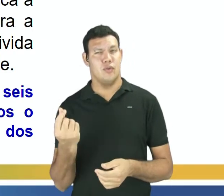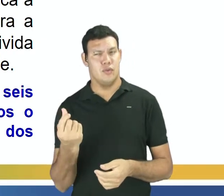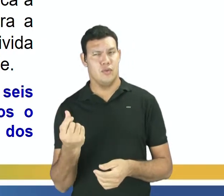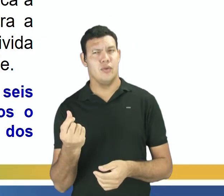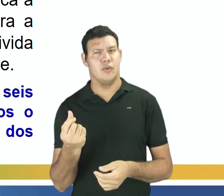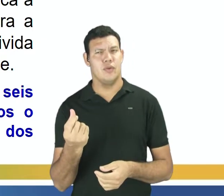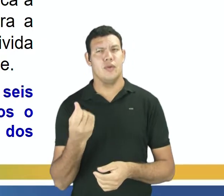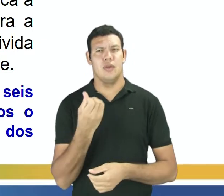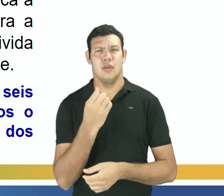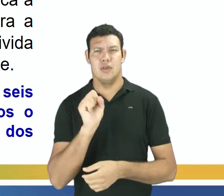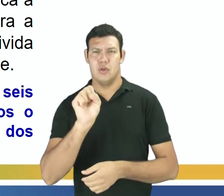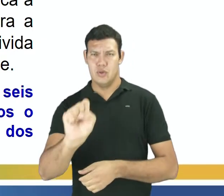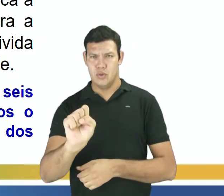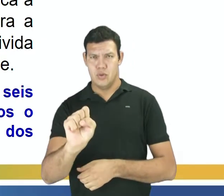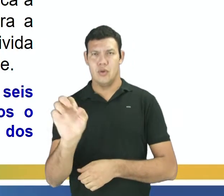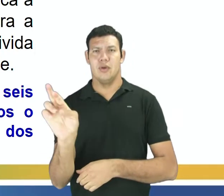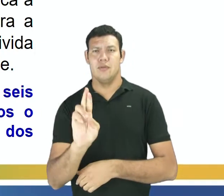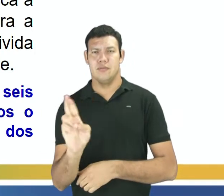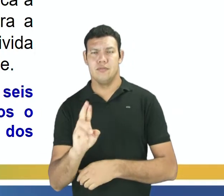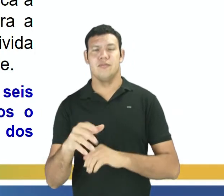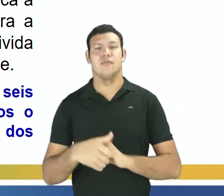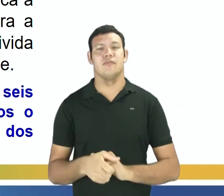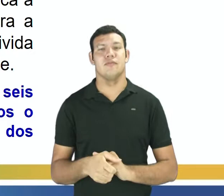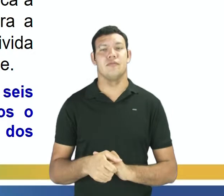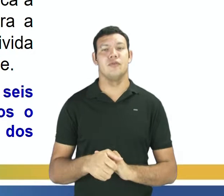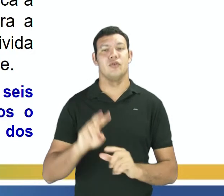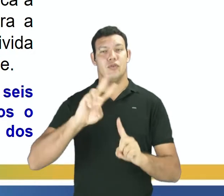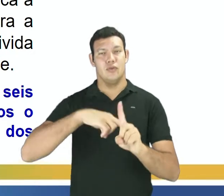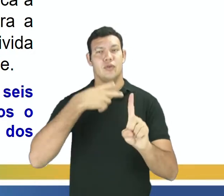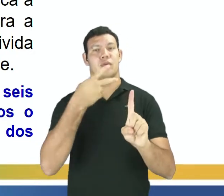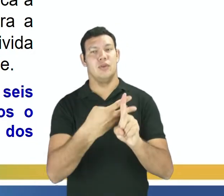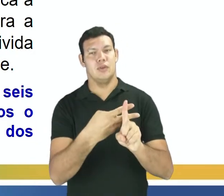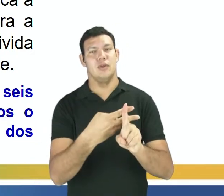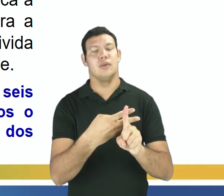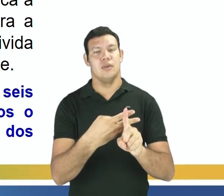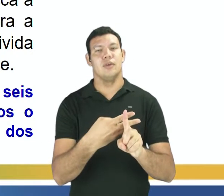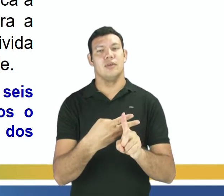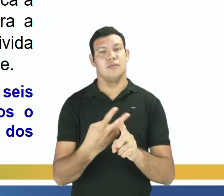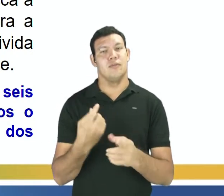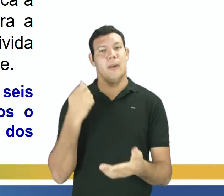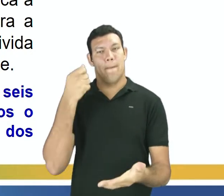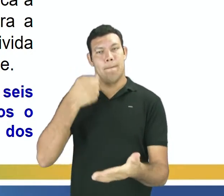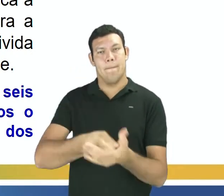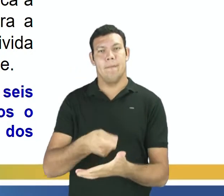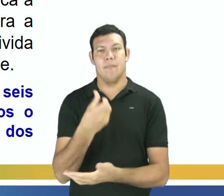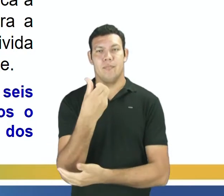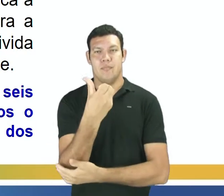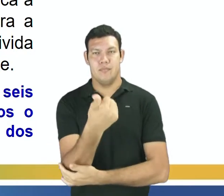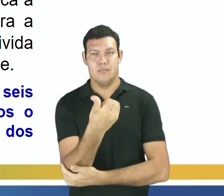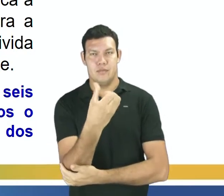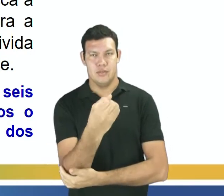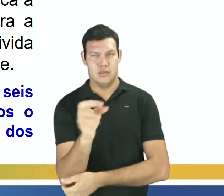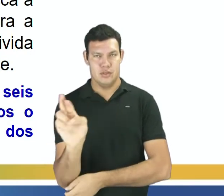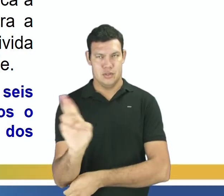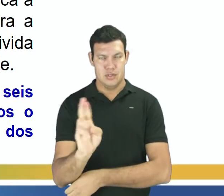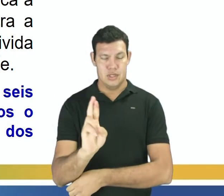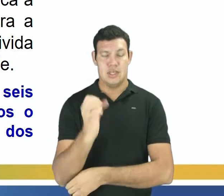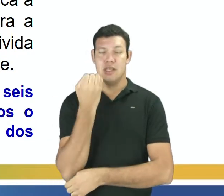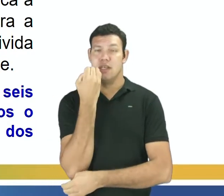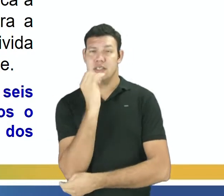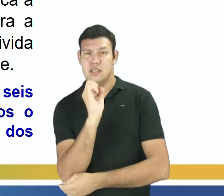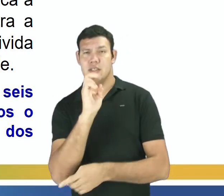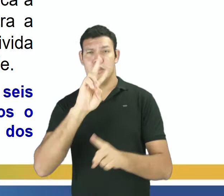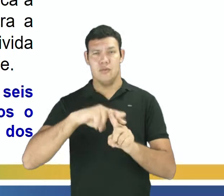esse valor 8, passando então para 16. Lembre-se e observe que se dobramos o número